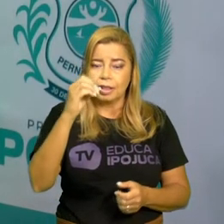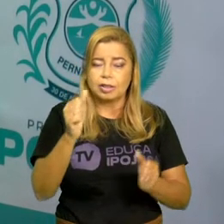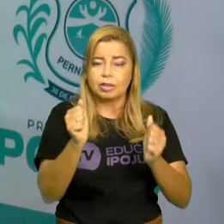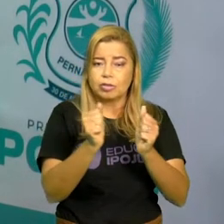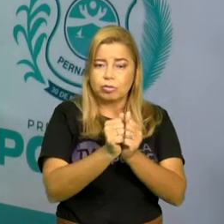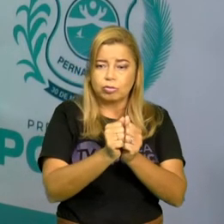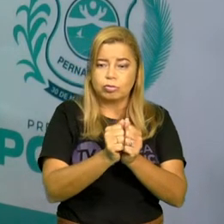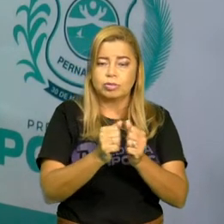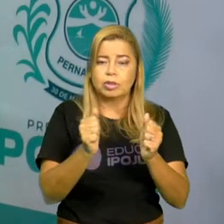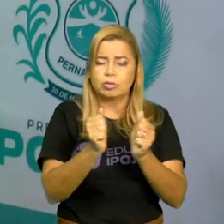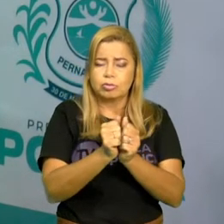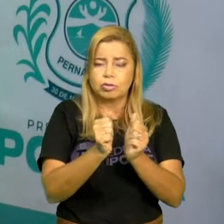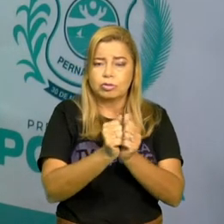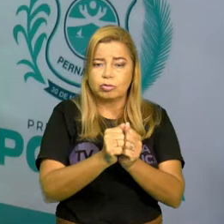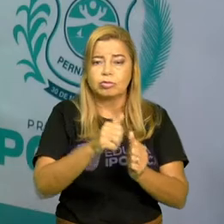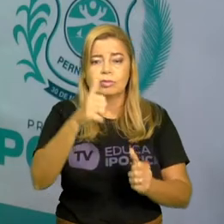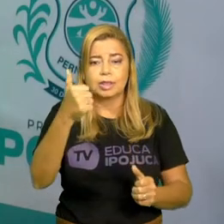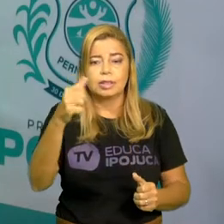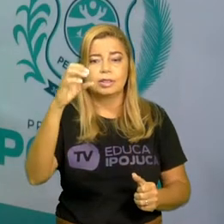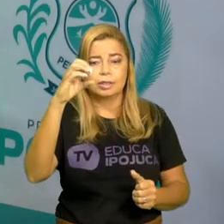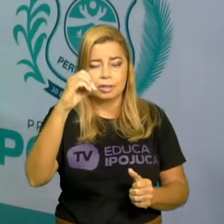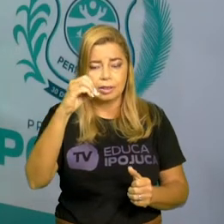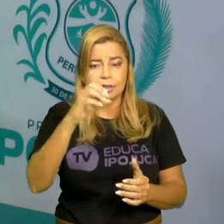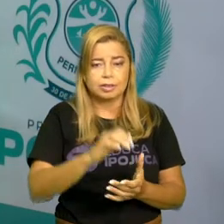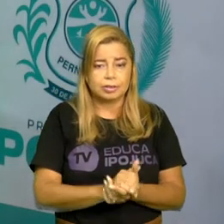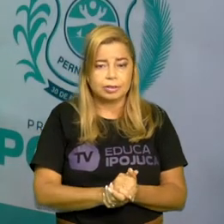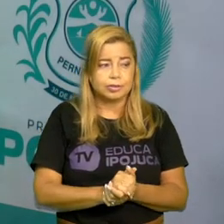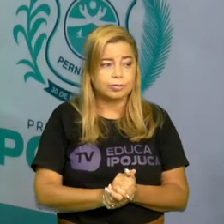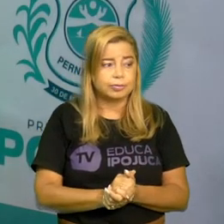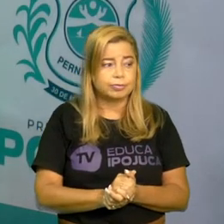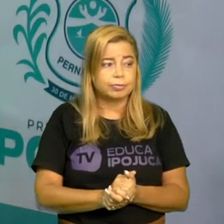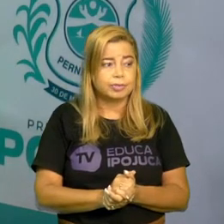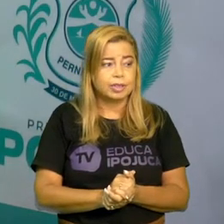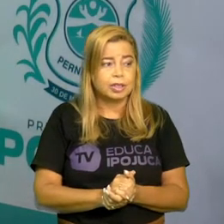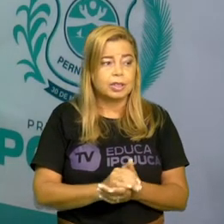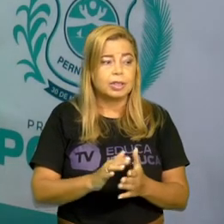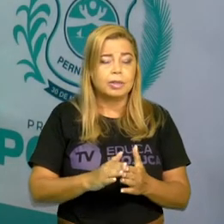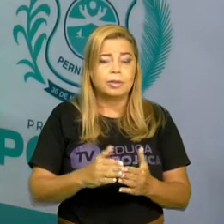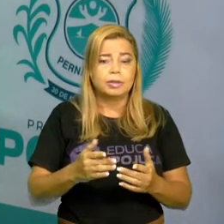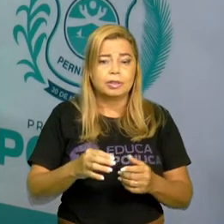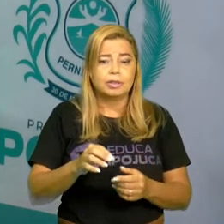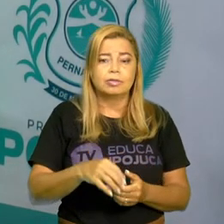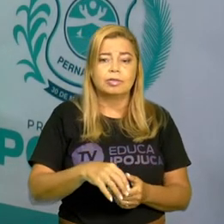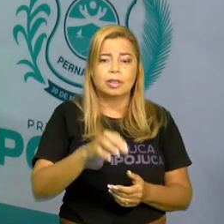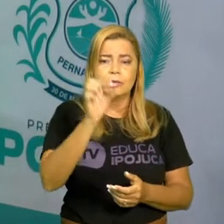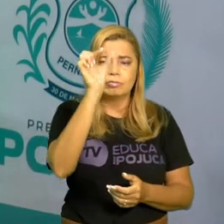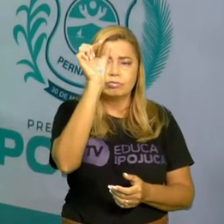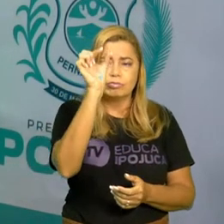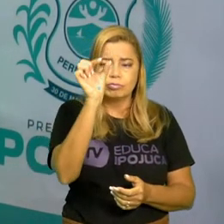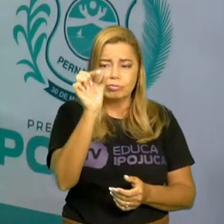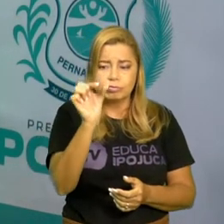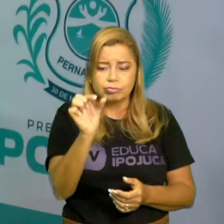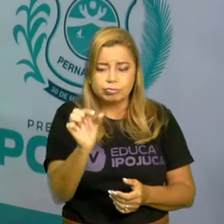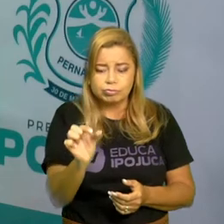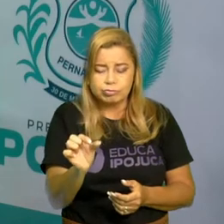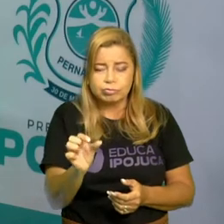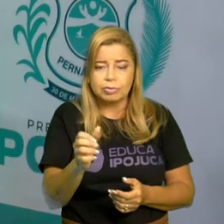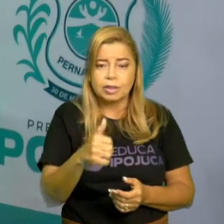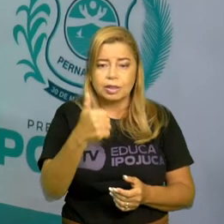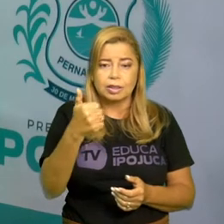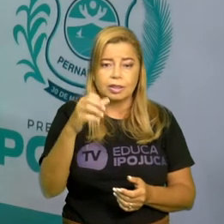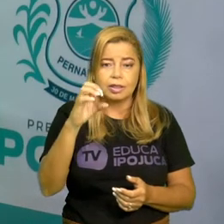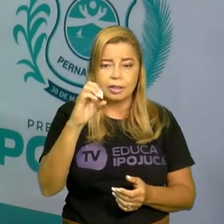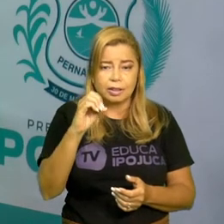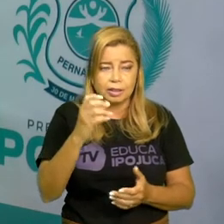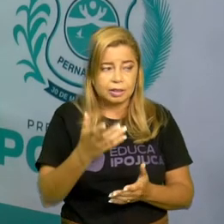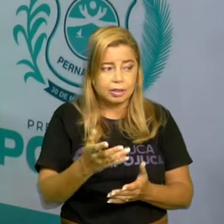barrinha. Para formar uma placa dessa, eu pego 10 desse ou